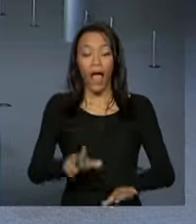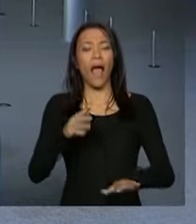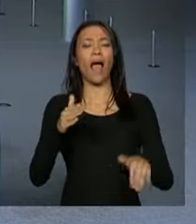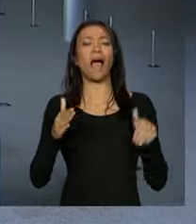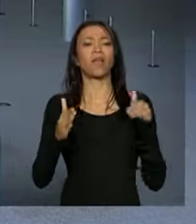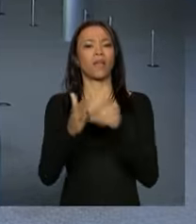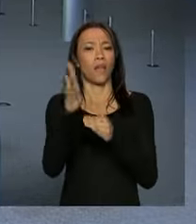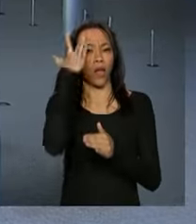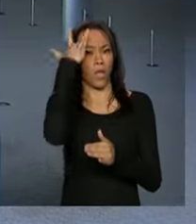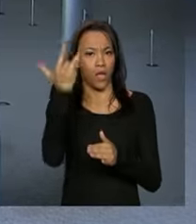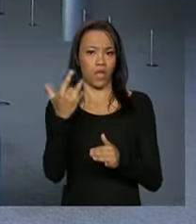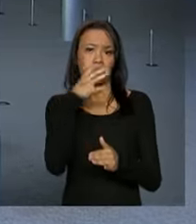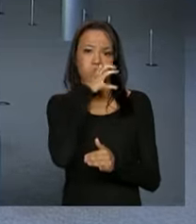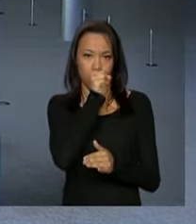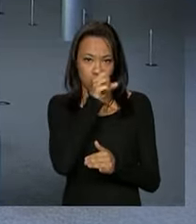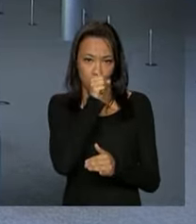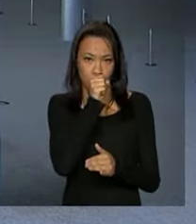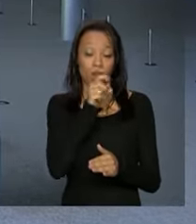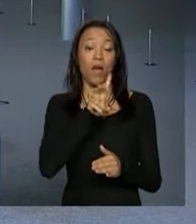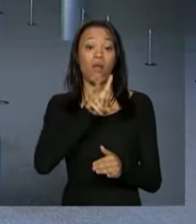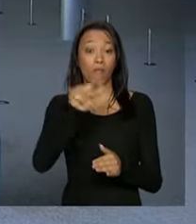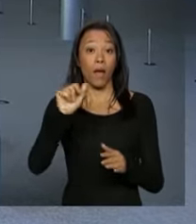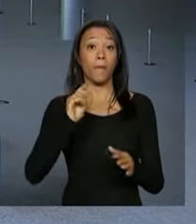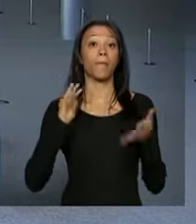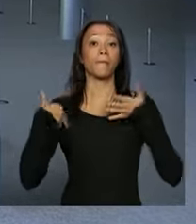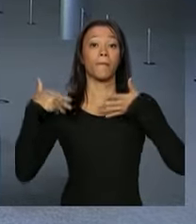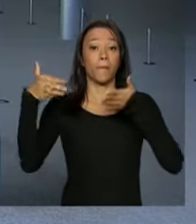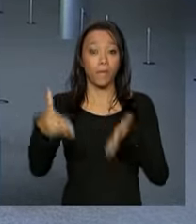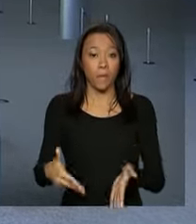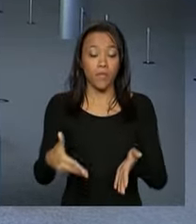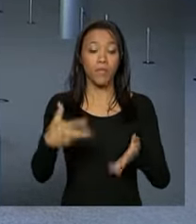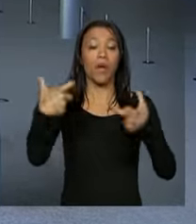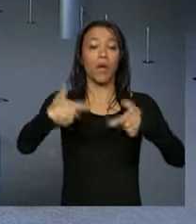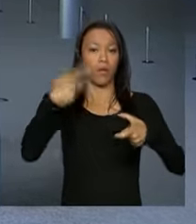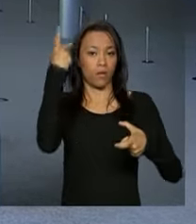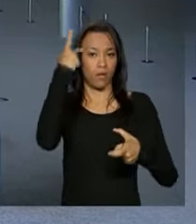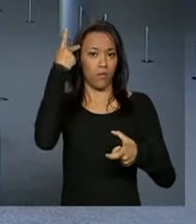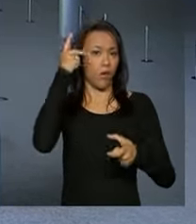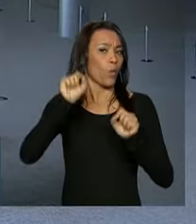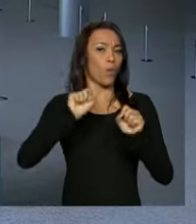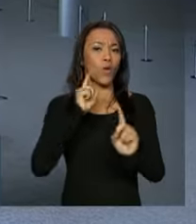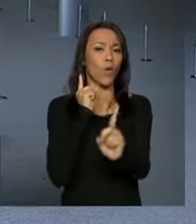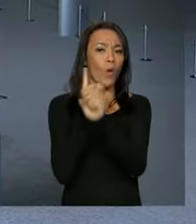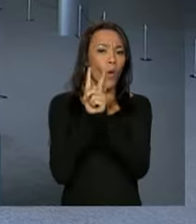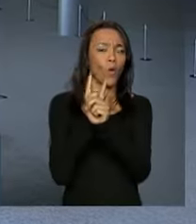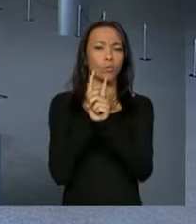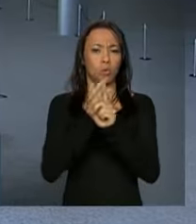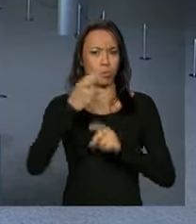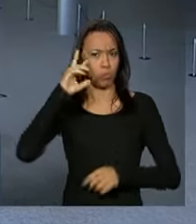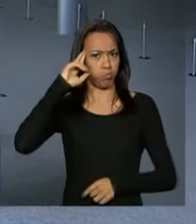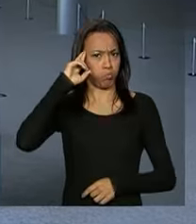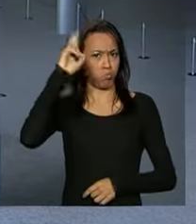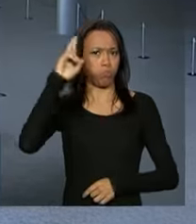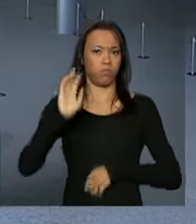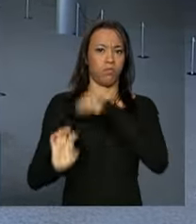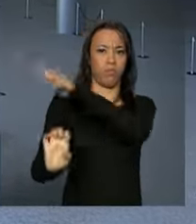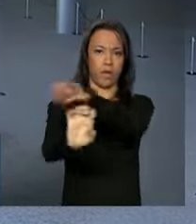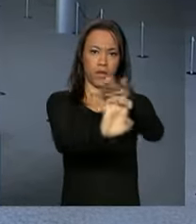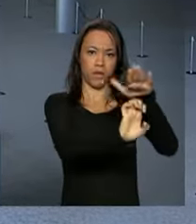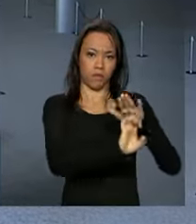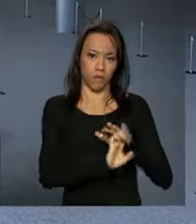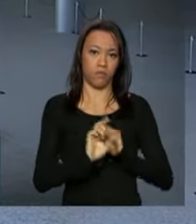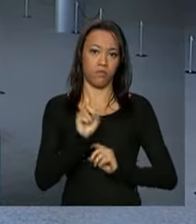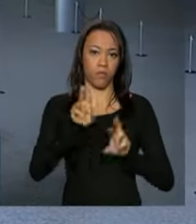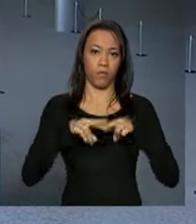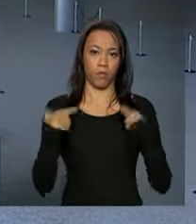sábado, quando deverá participar em São Paulo de encontro empresarial.